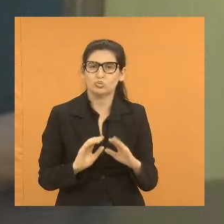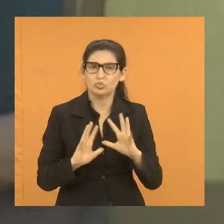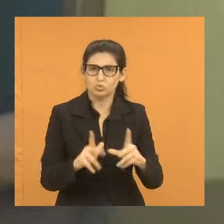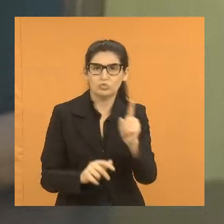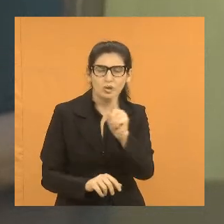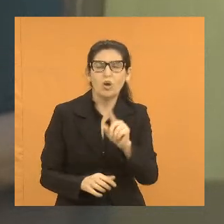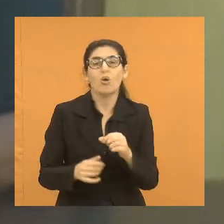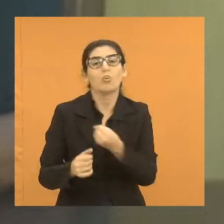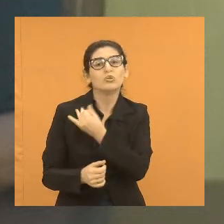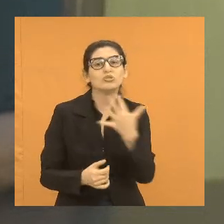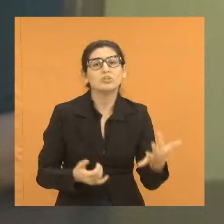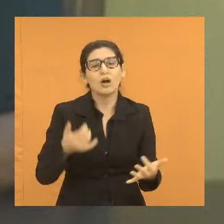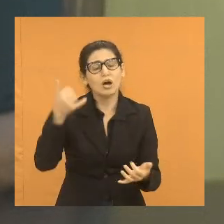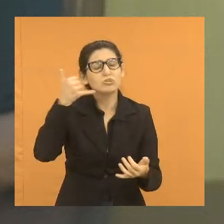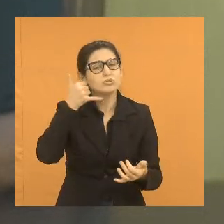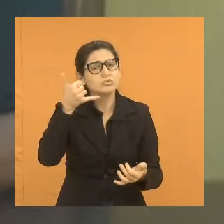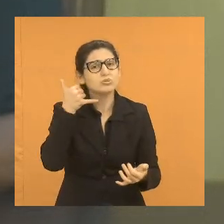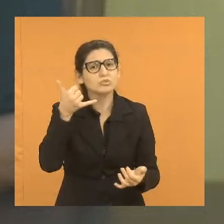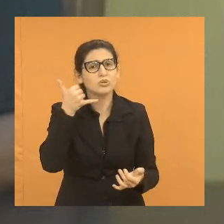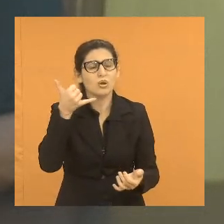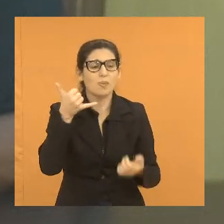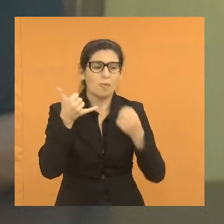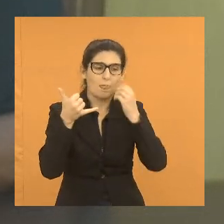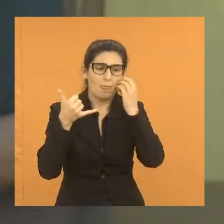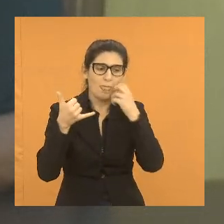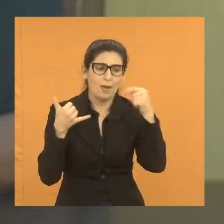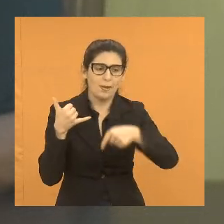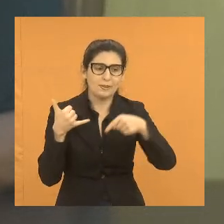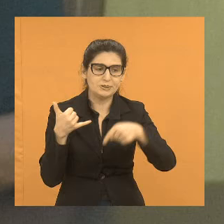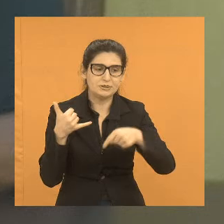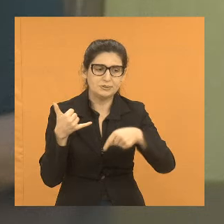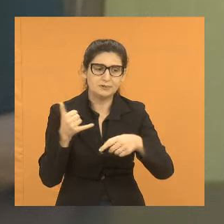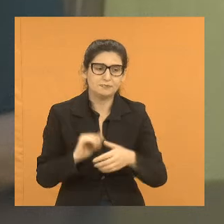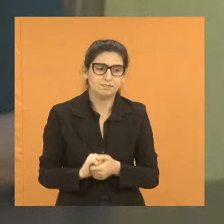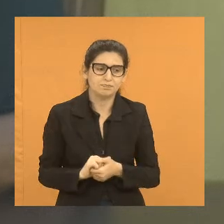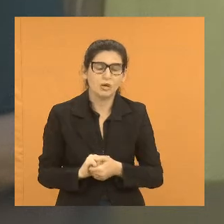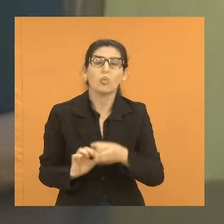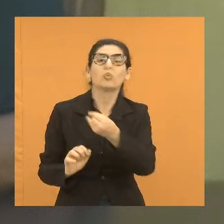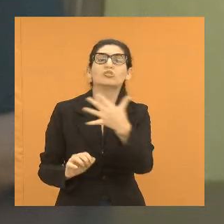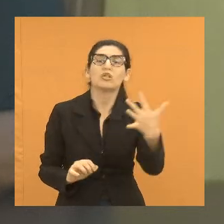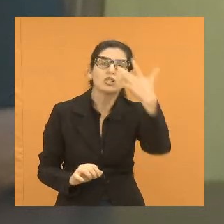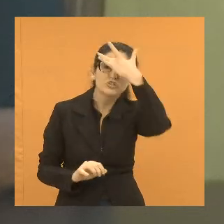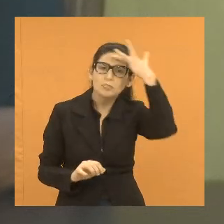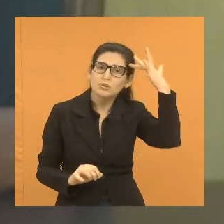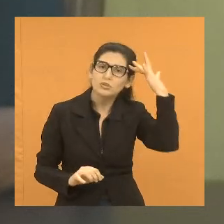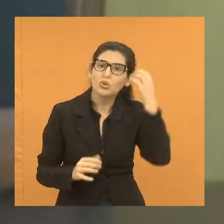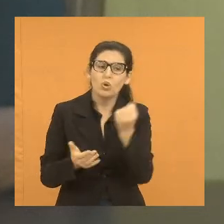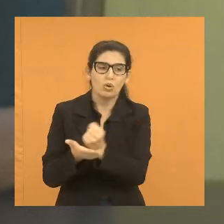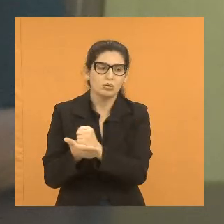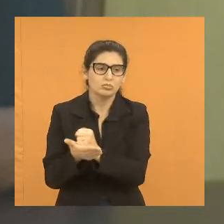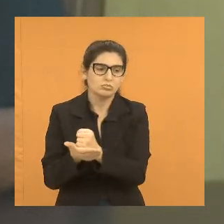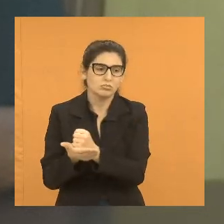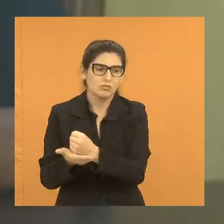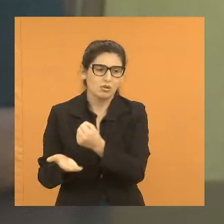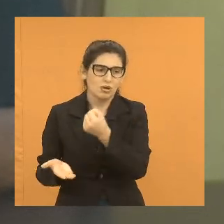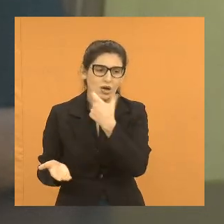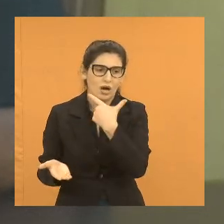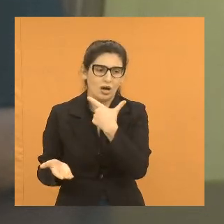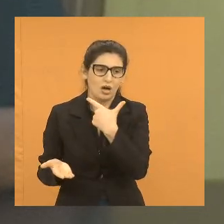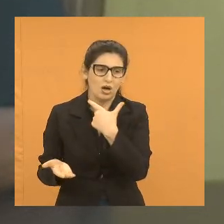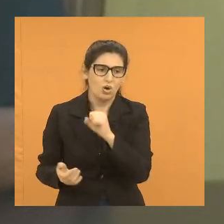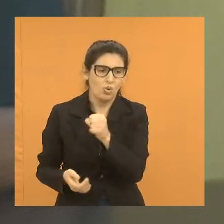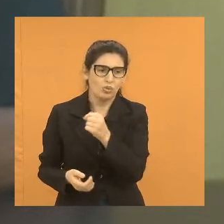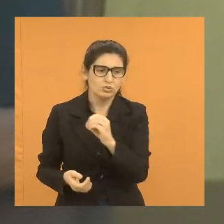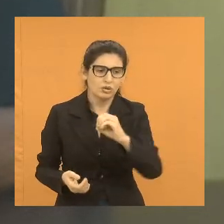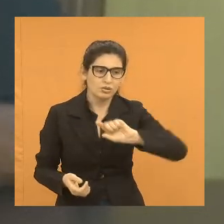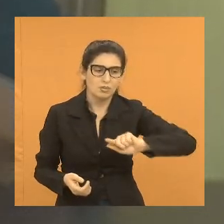é pelo número de atendimento que nós vimos aqui, o quanto são atendidos na farmácia ali,